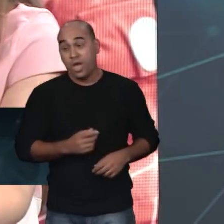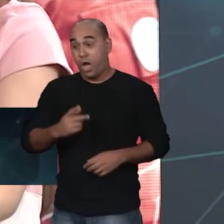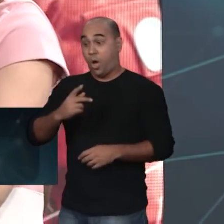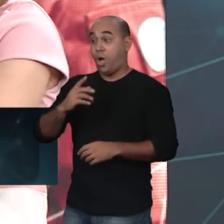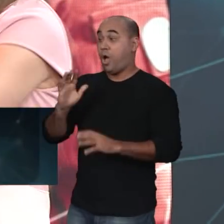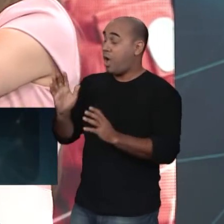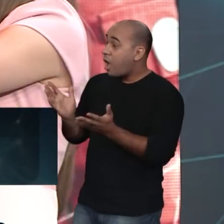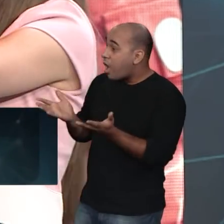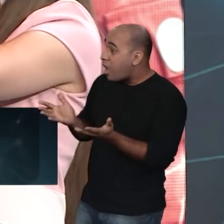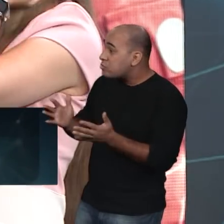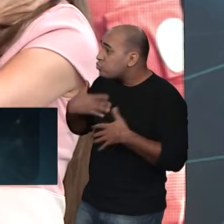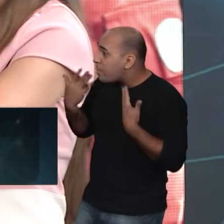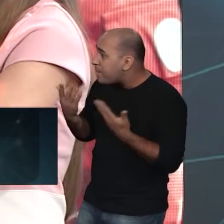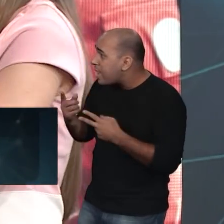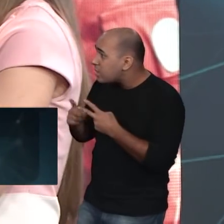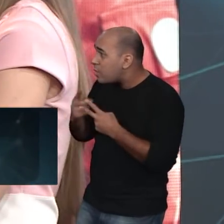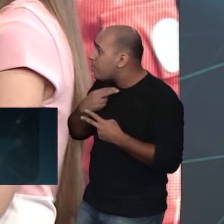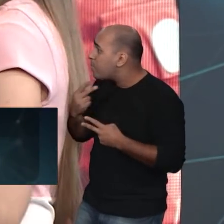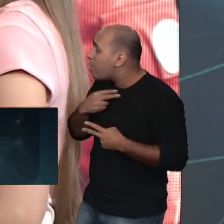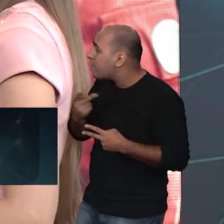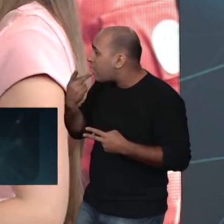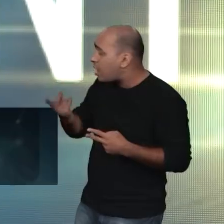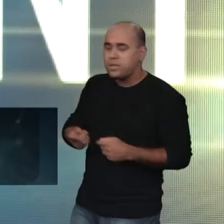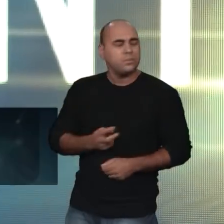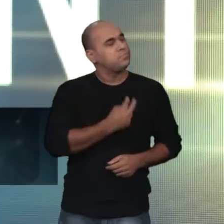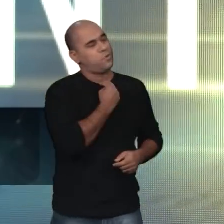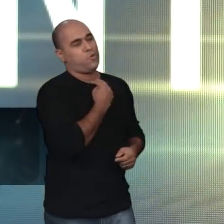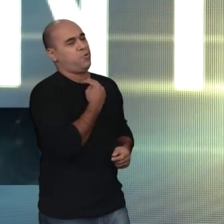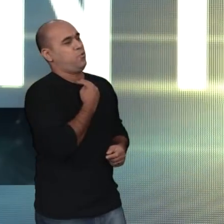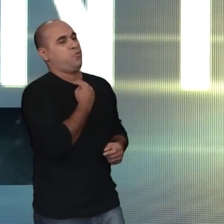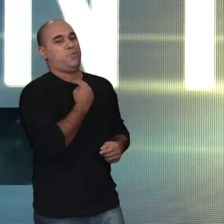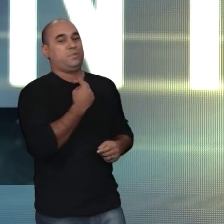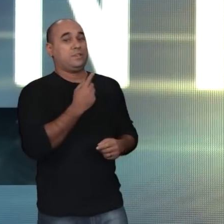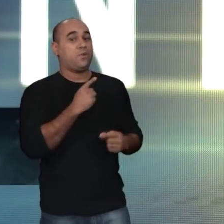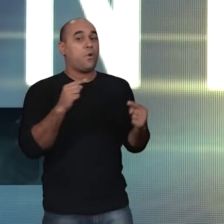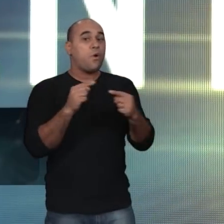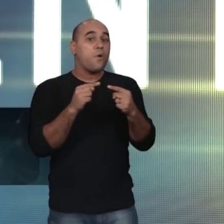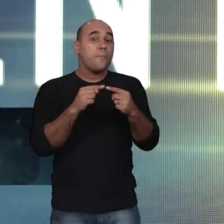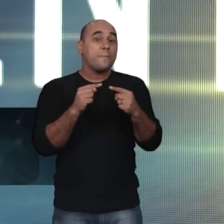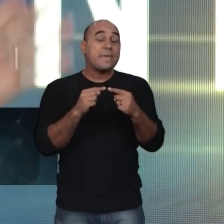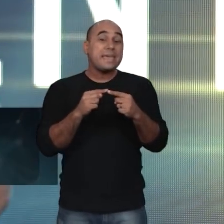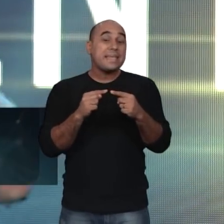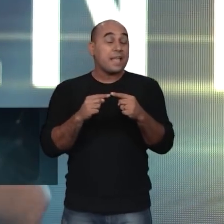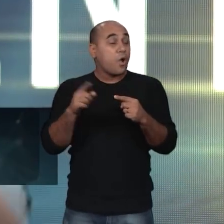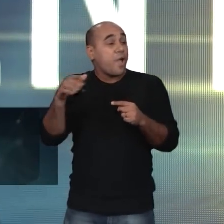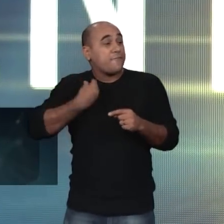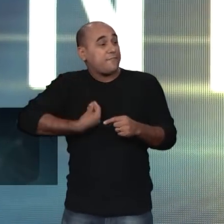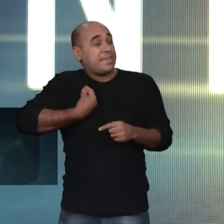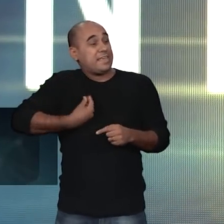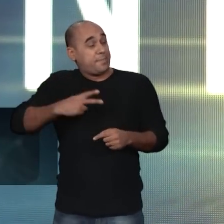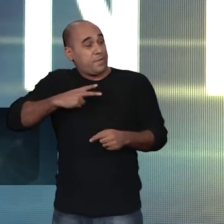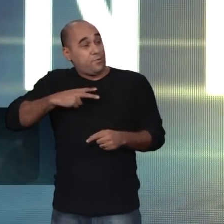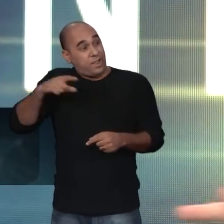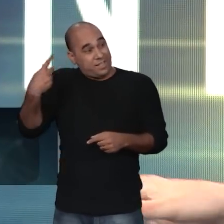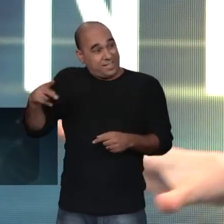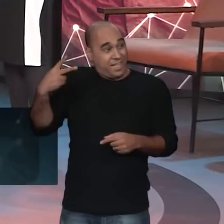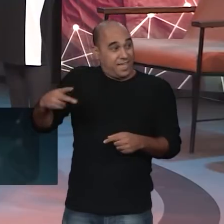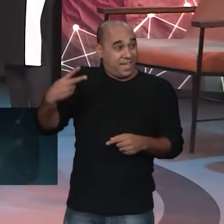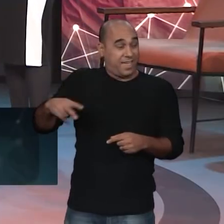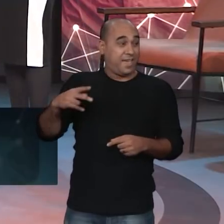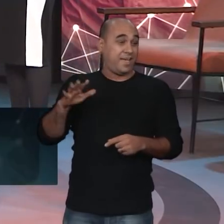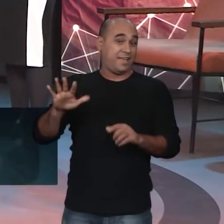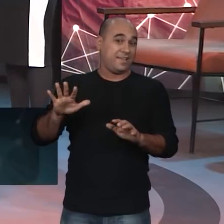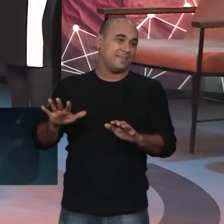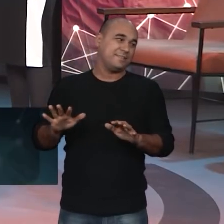surpresa, não estava sabendo. Tem a ver com a vida dele. Com a vida dele, Ah, o então- testemunho pessoal dele. Olha, Então então, tem o algo